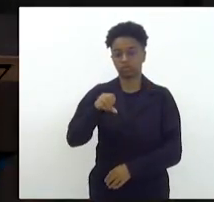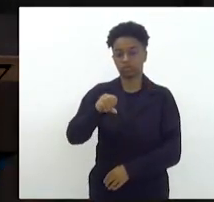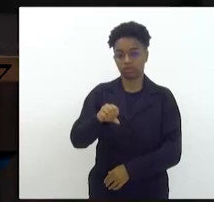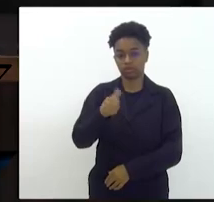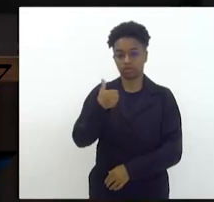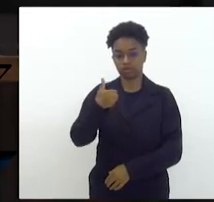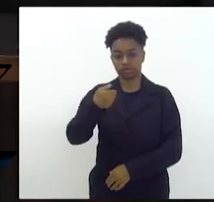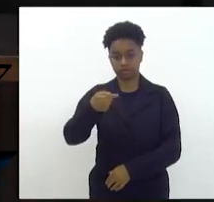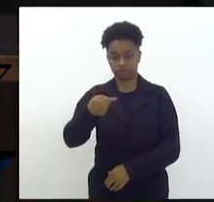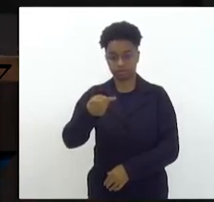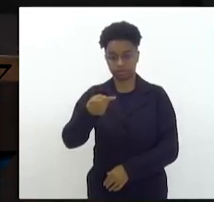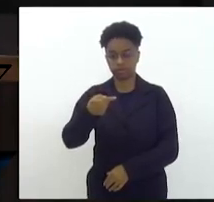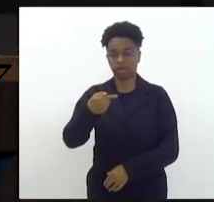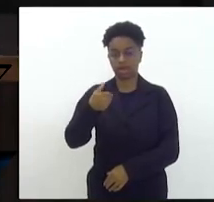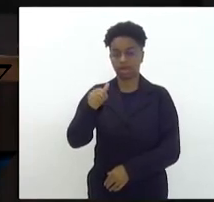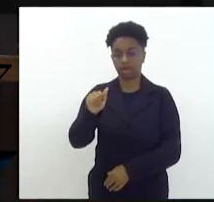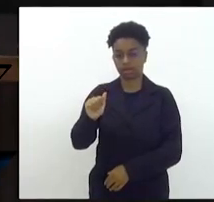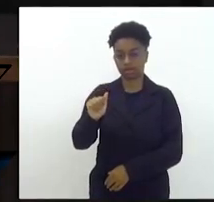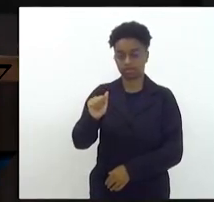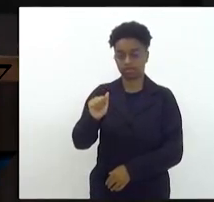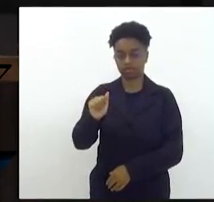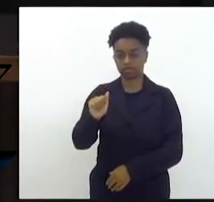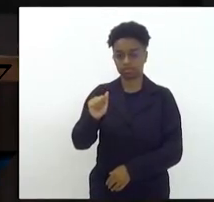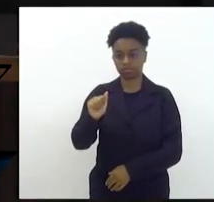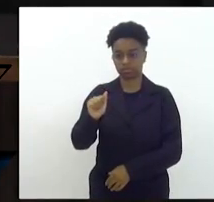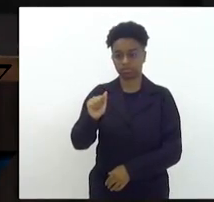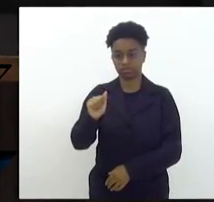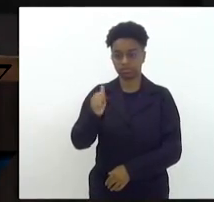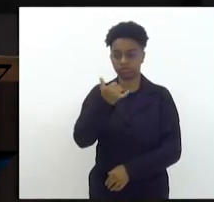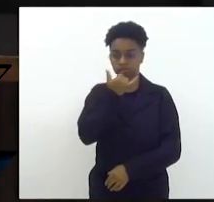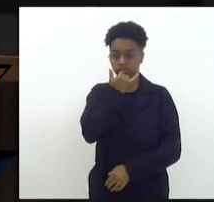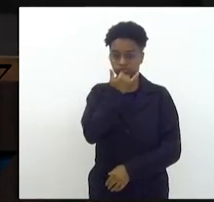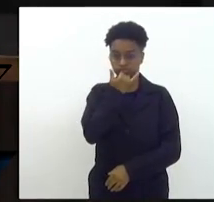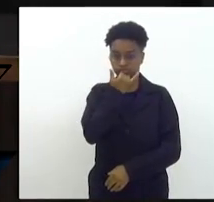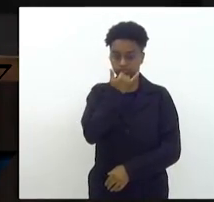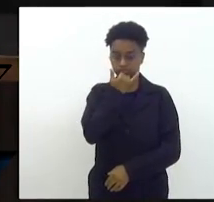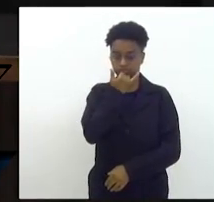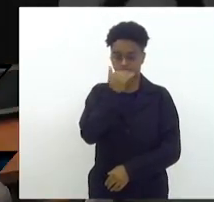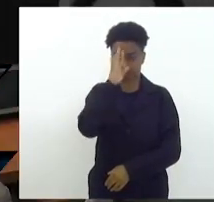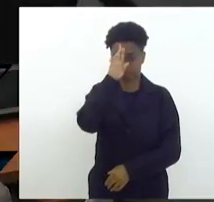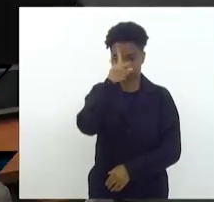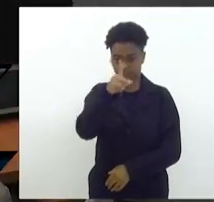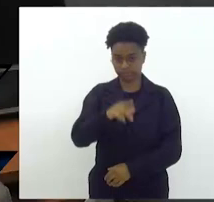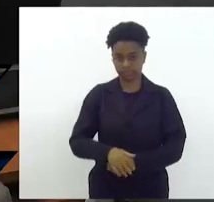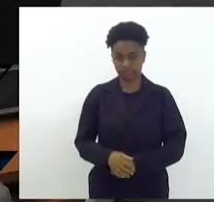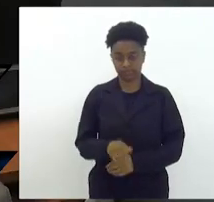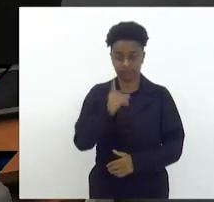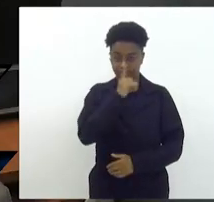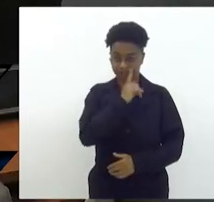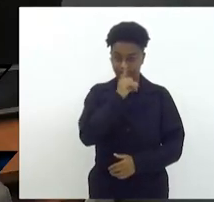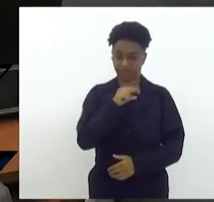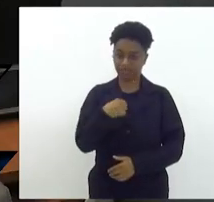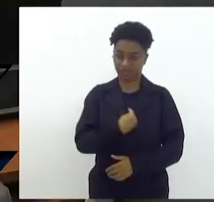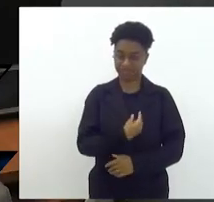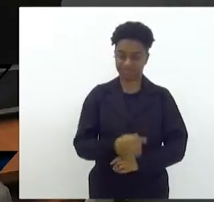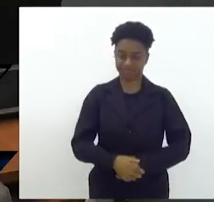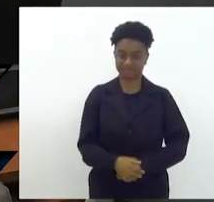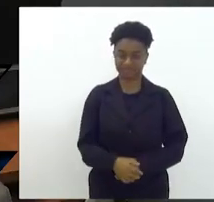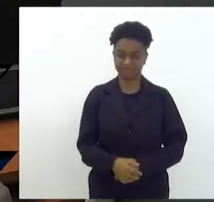917 a de dois perdão perdão falha nossa